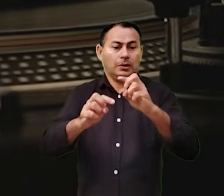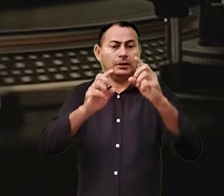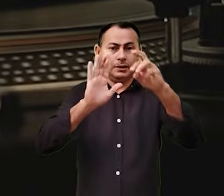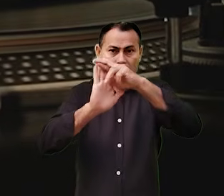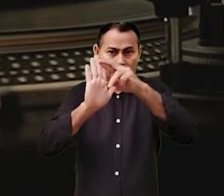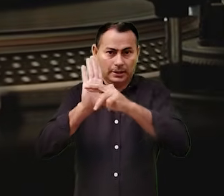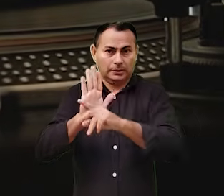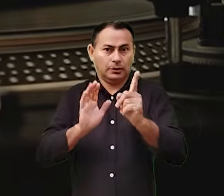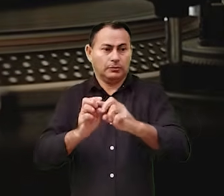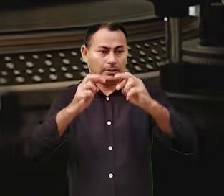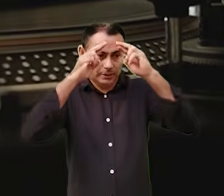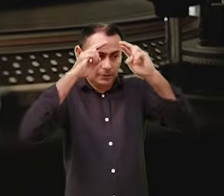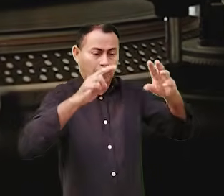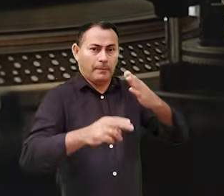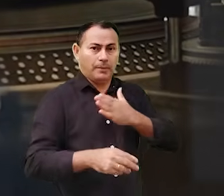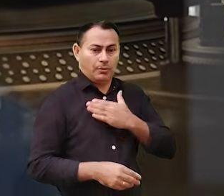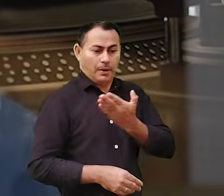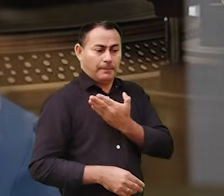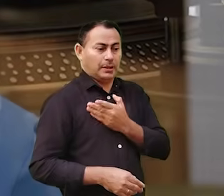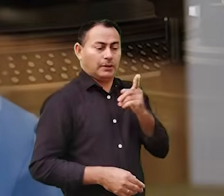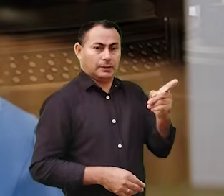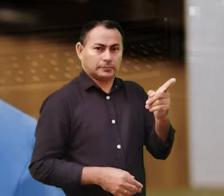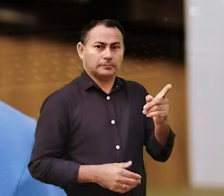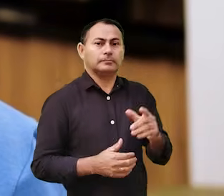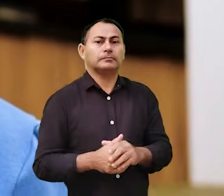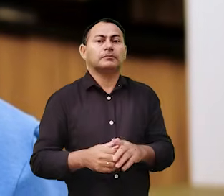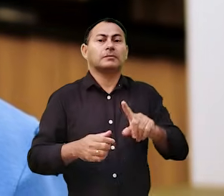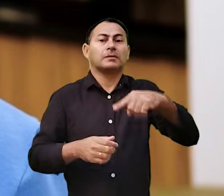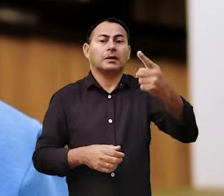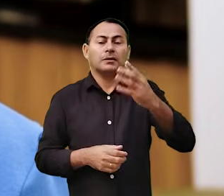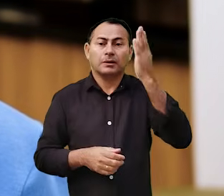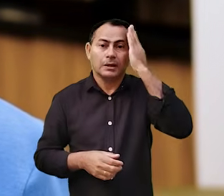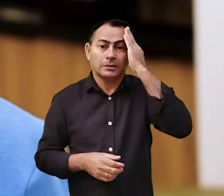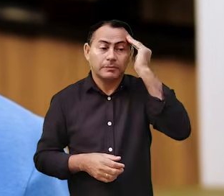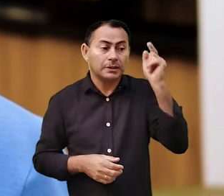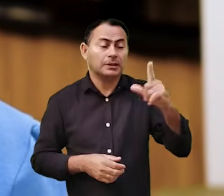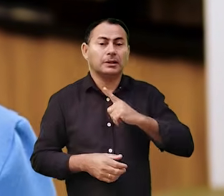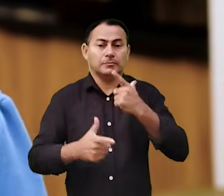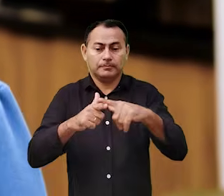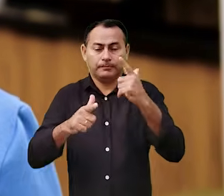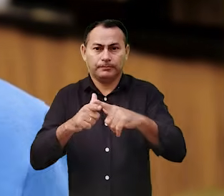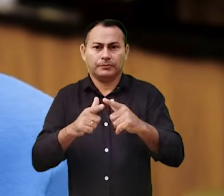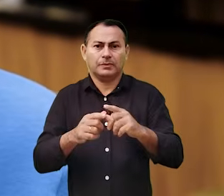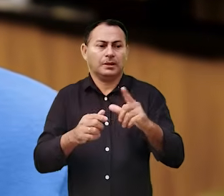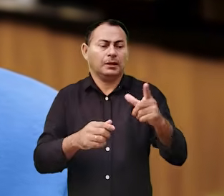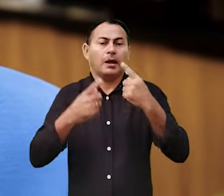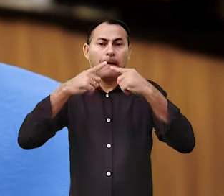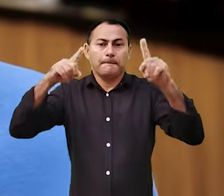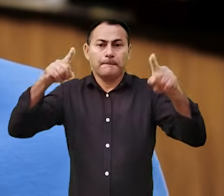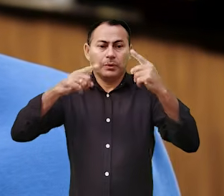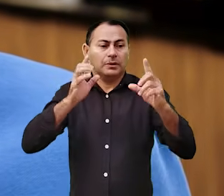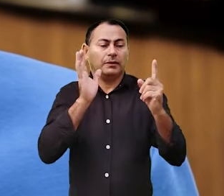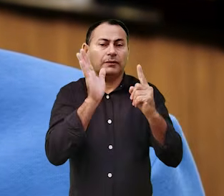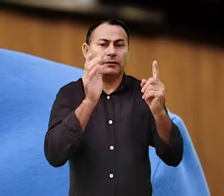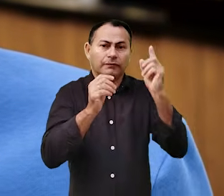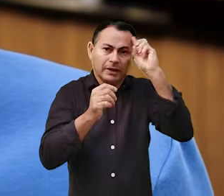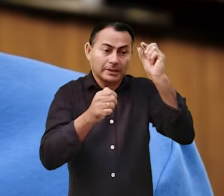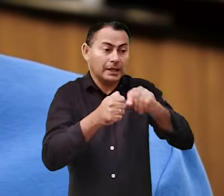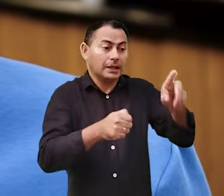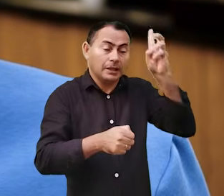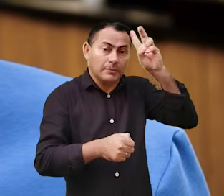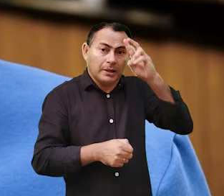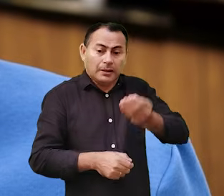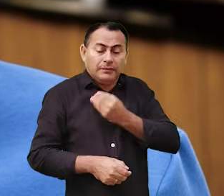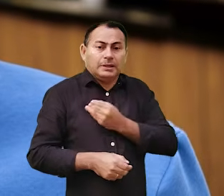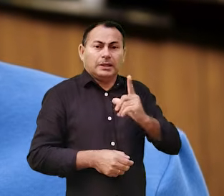da regra, mas em consideração ao meu colega. Depois que eu soube que ele estava tendo problemas porque aquela música o fazia